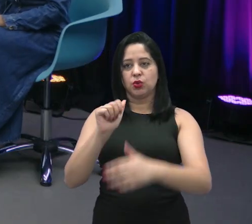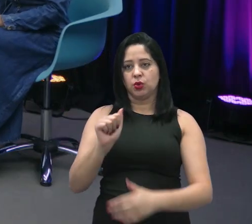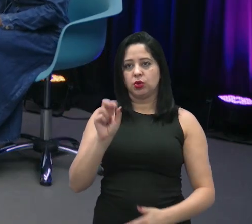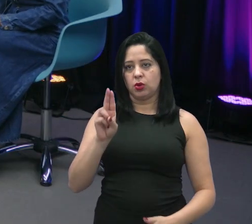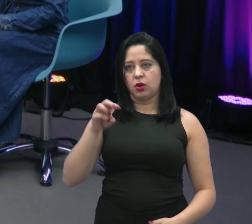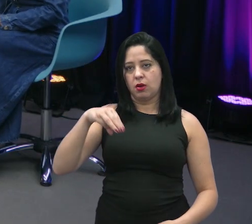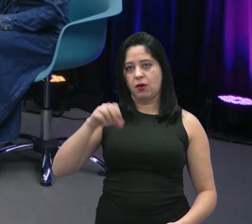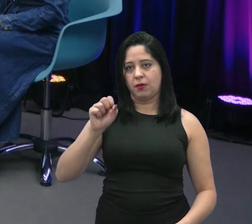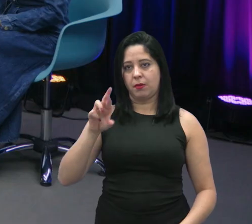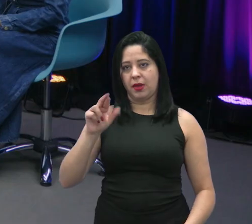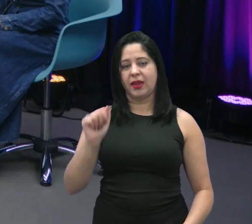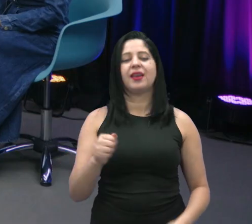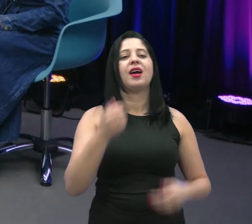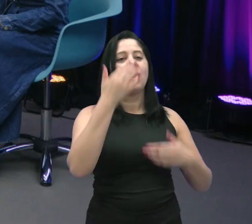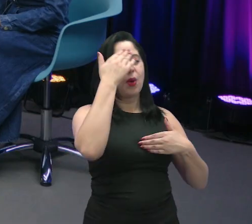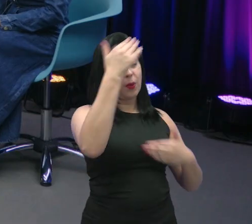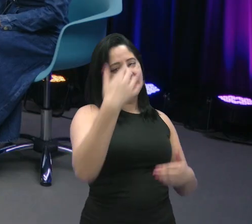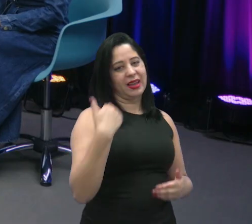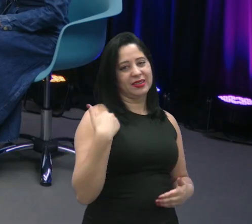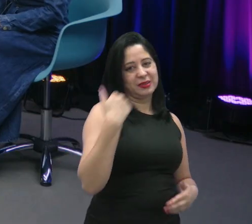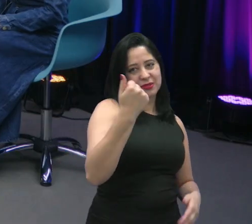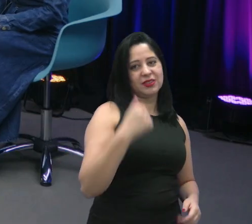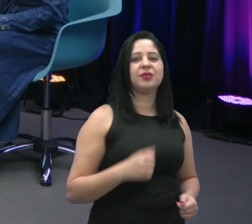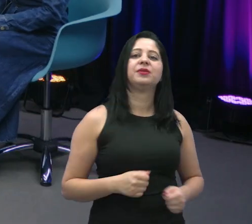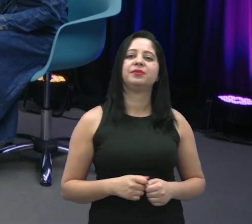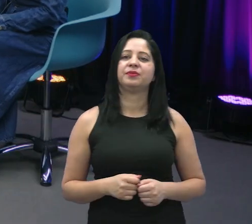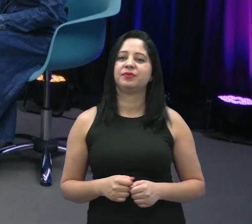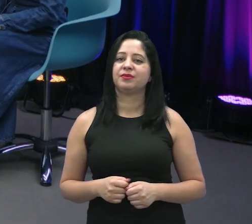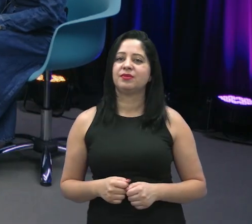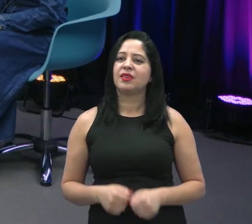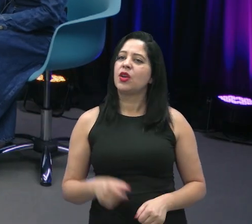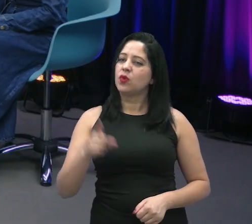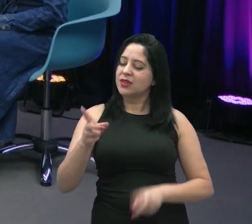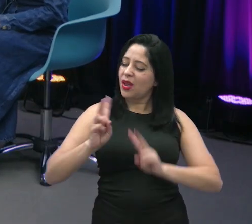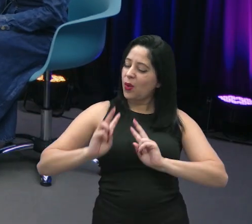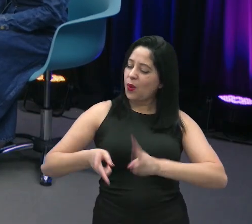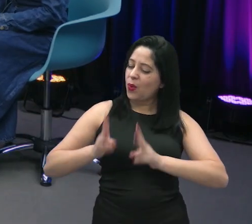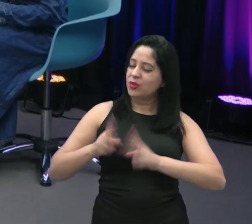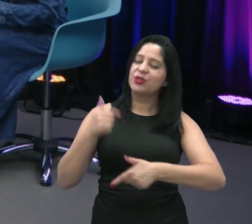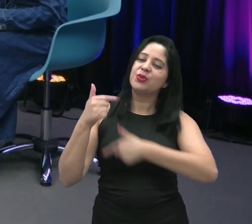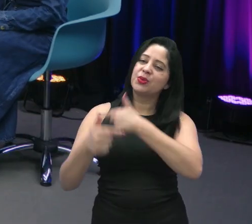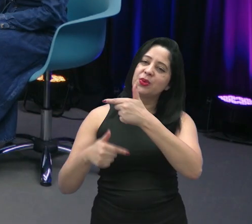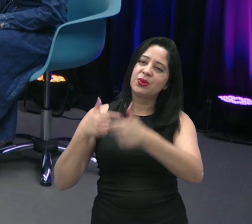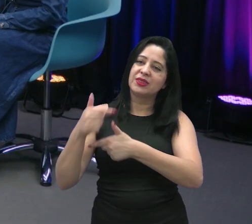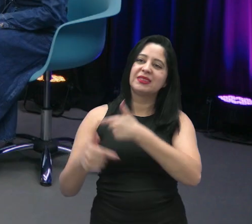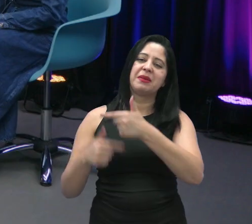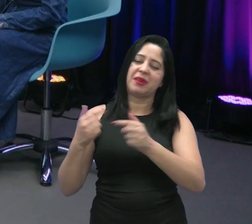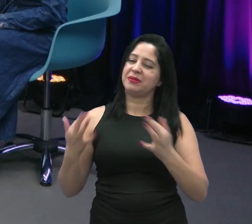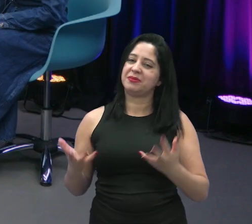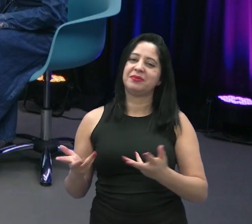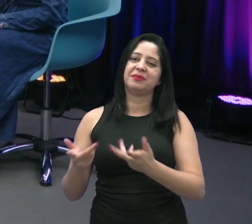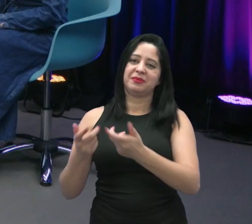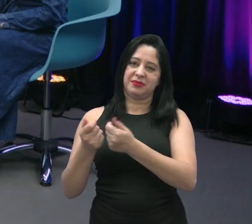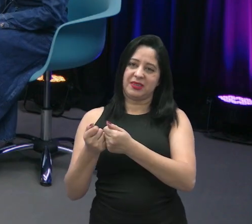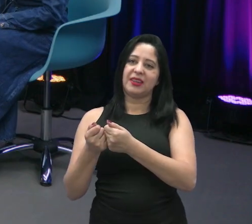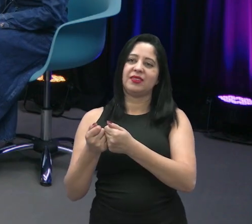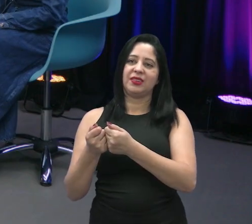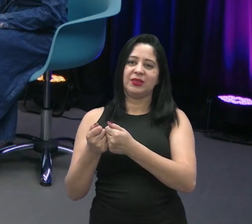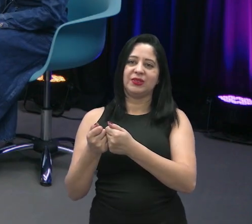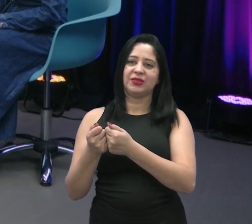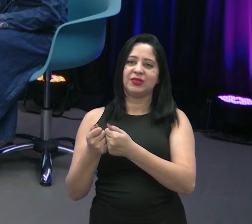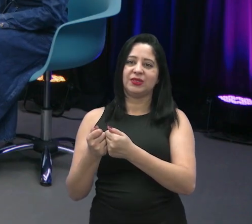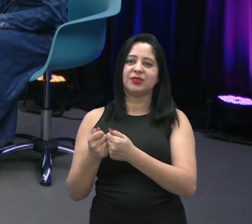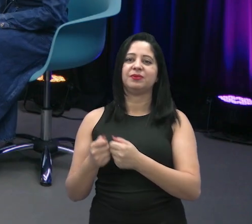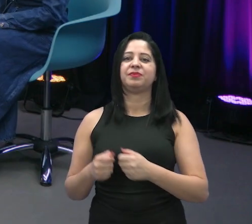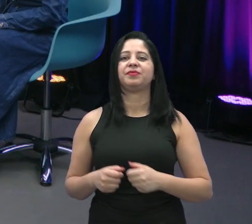Instituto Almera aqui no nosso programa. Eu que agradeço o convite também. E que vocês possam continuar fazendo esse trabalho, né, tão excepcional